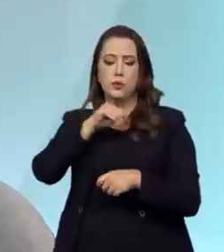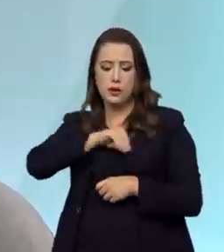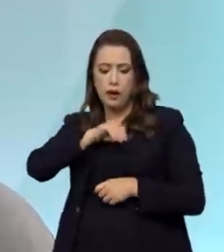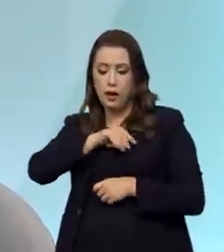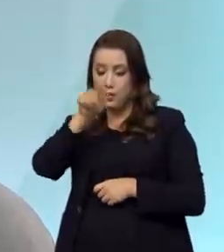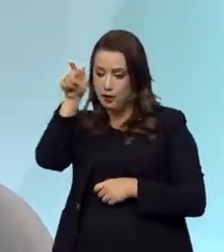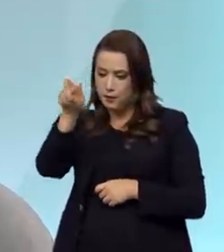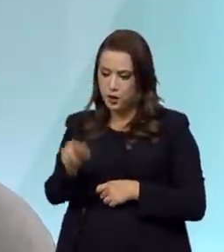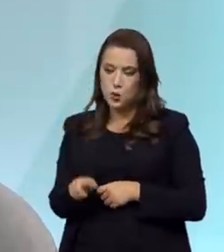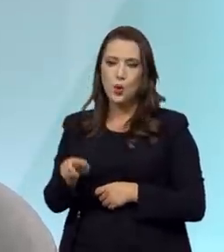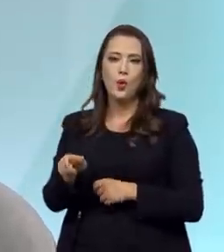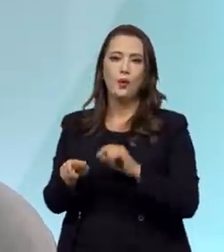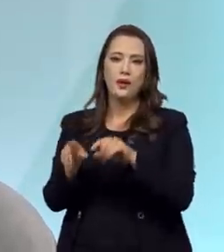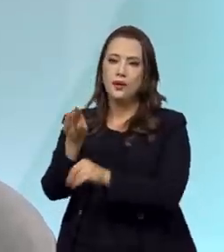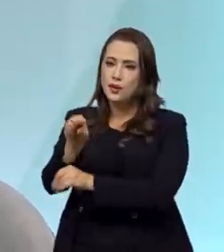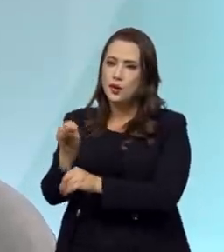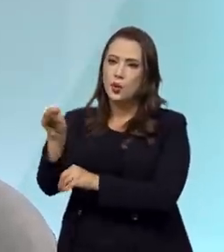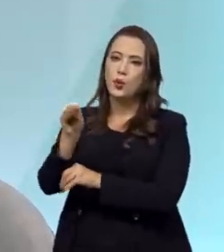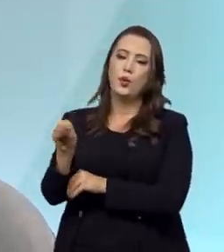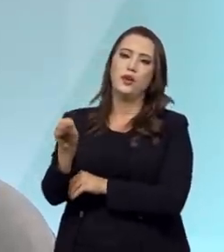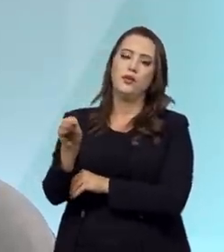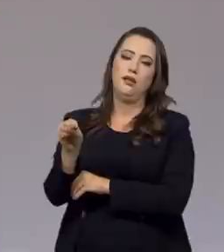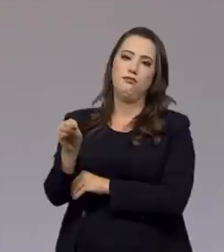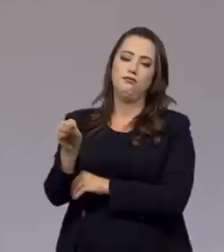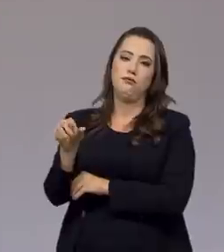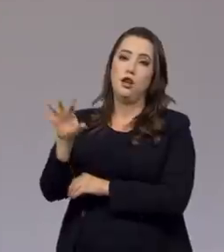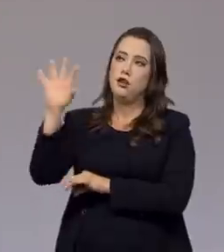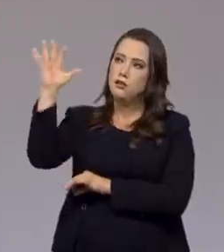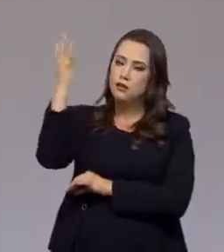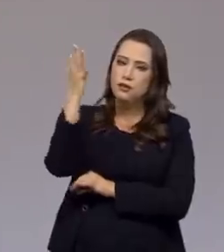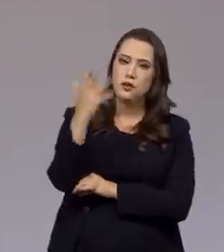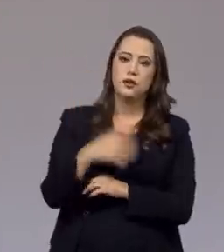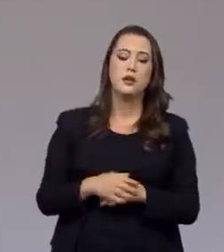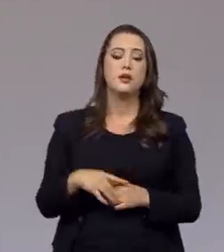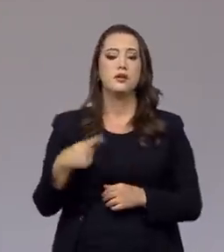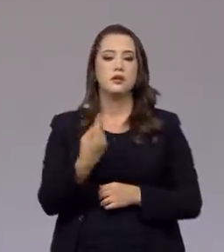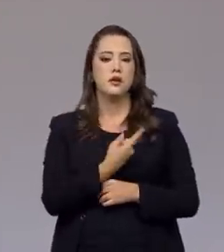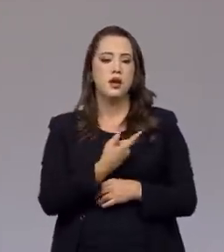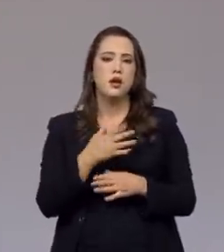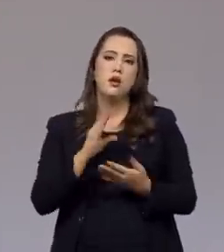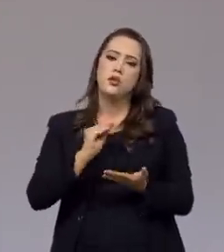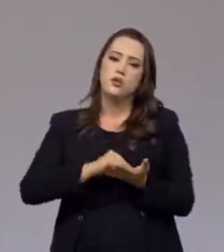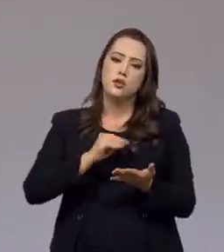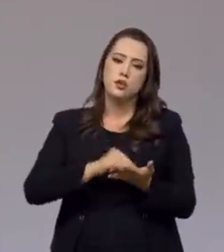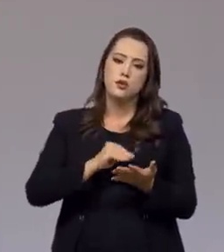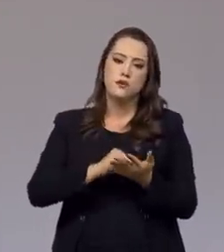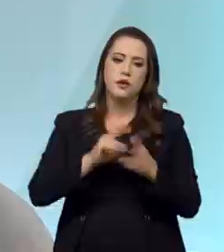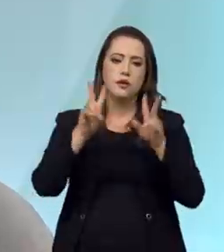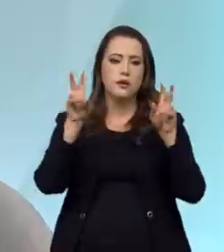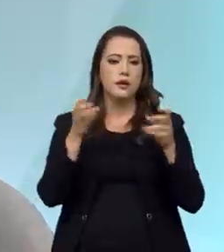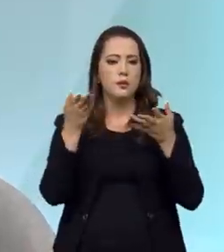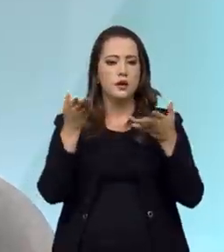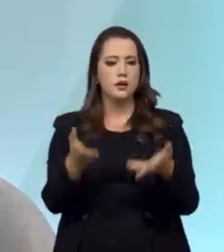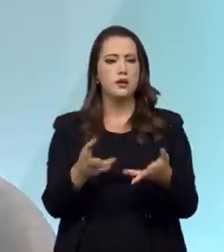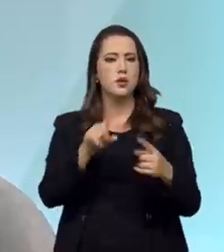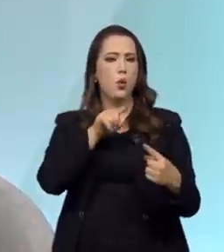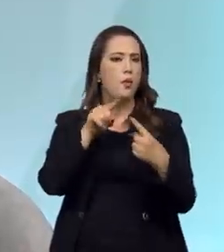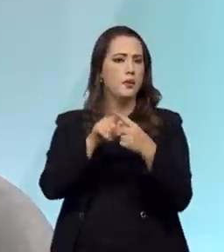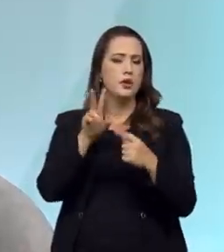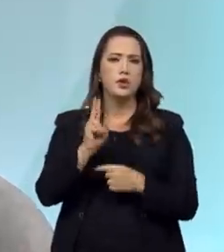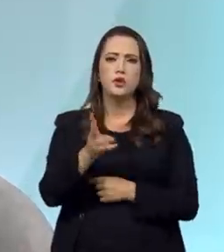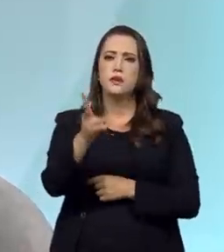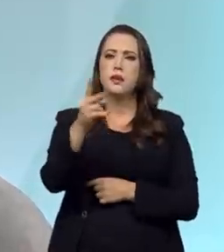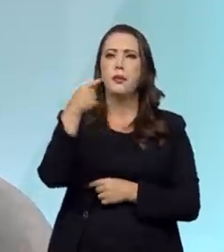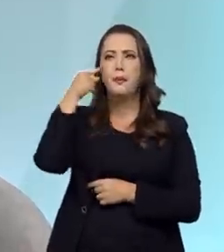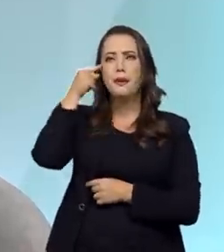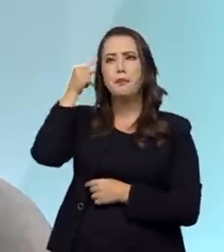nos vemos isso na conferência do clima Eu acho que isso nunca foi muito bem é explorado durante a conferência do clima o foco sempre teve